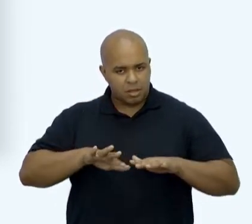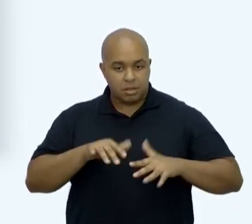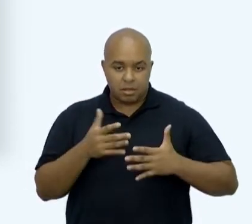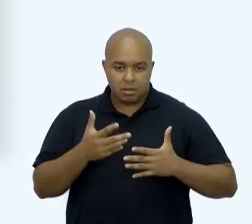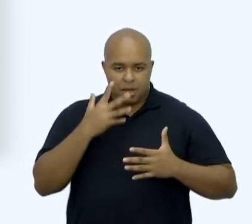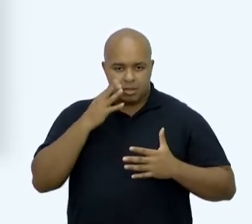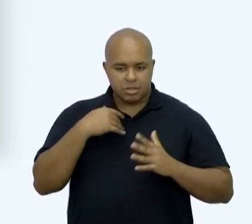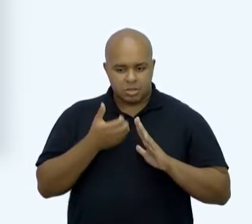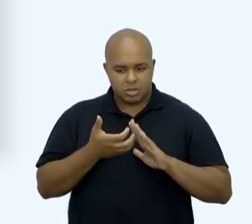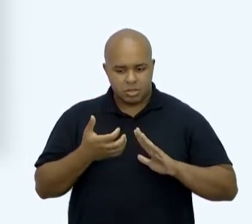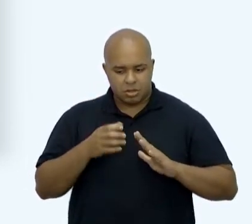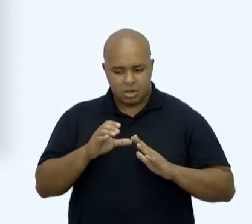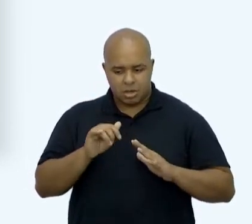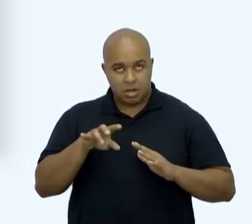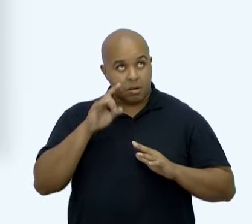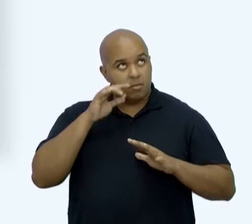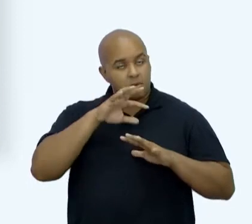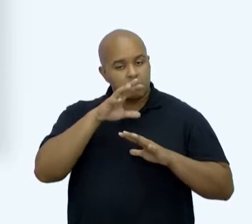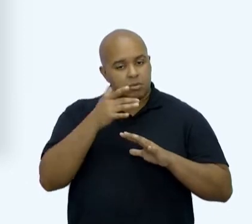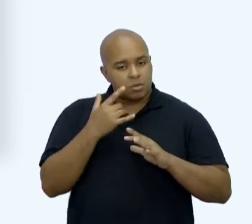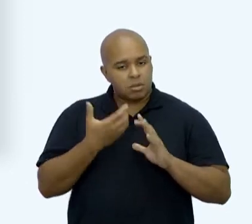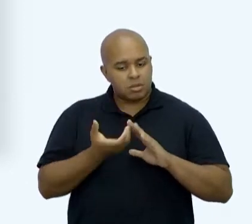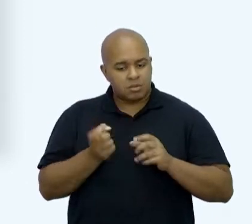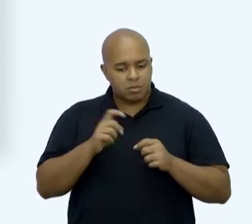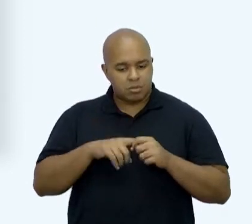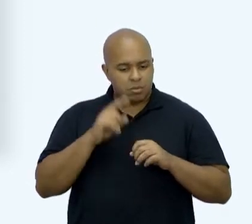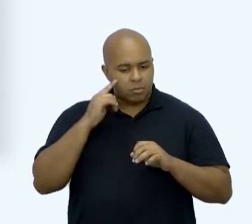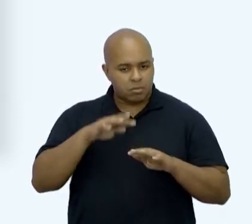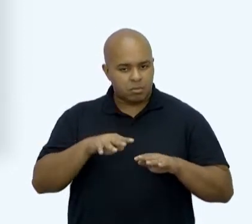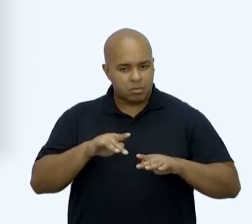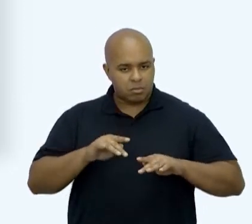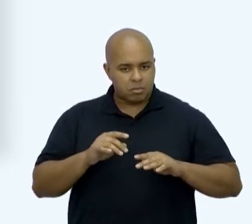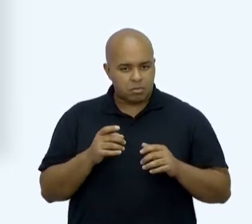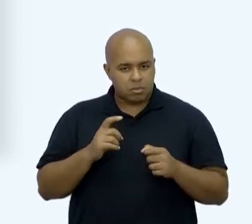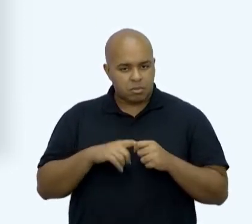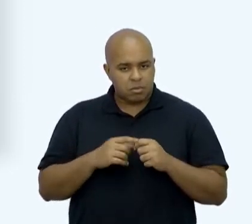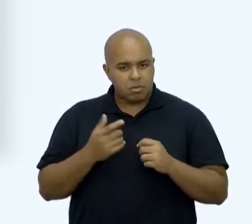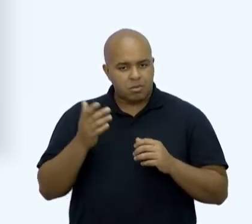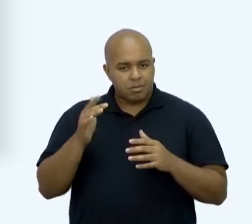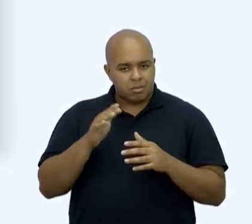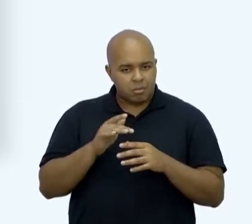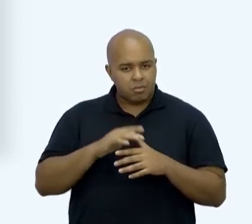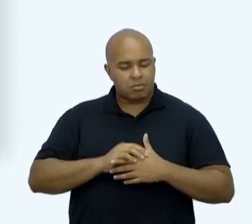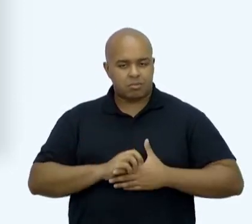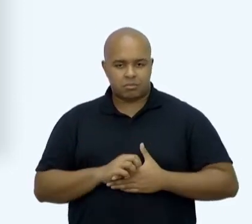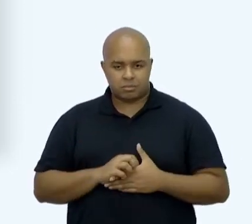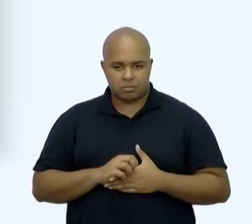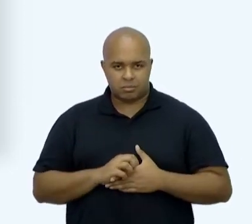então tiramos o carbono da atmosfera e tornamos o aquecimento global um problema menos grave.